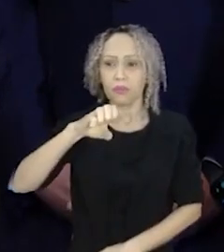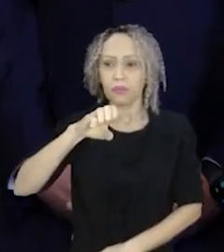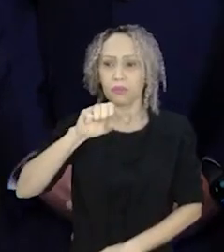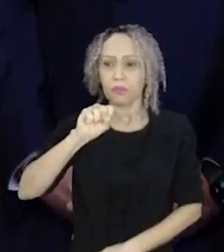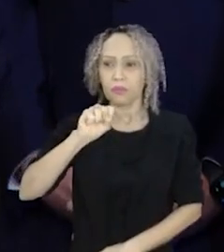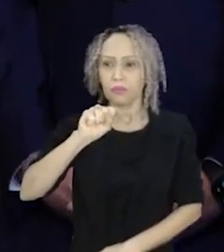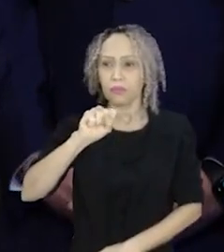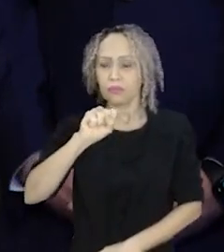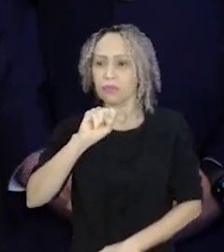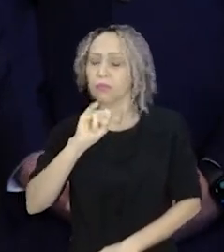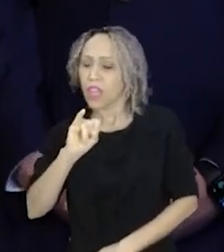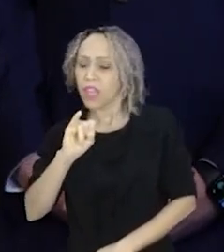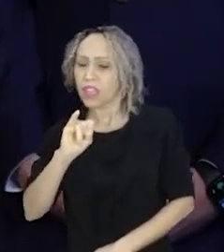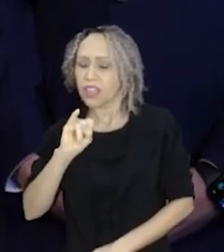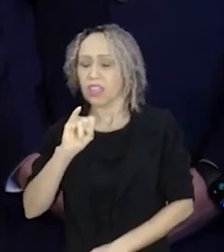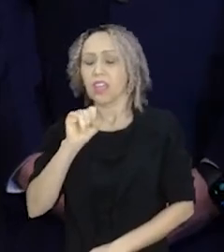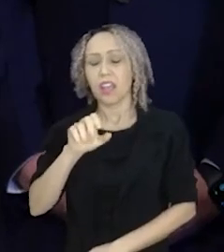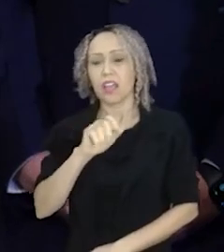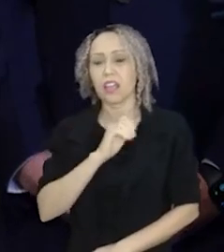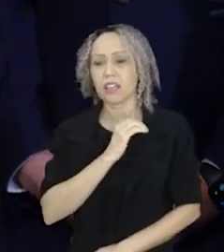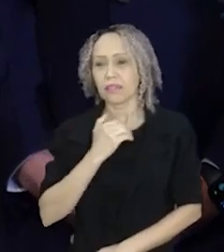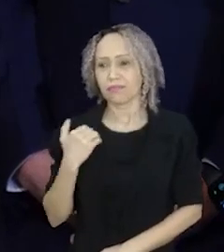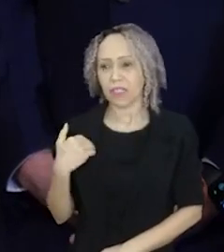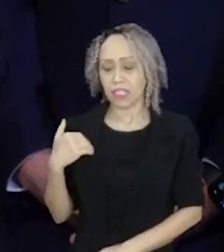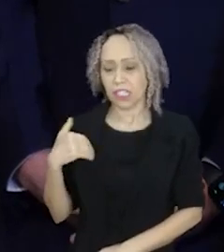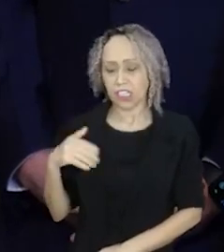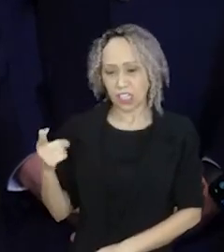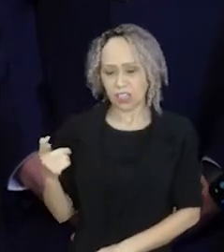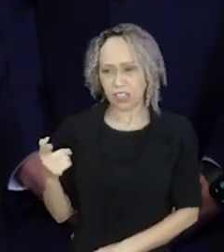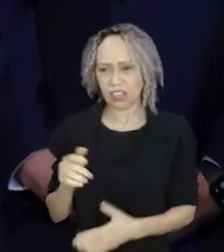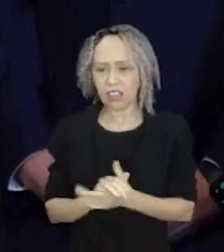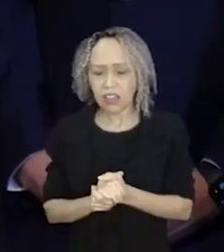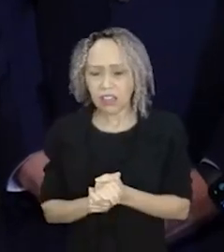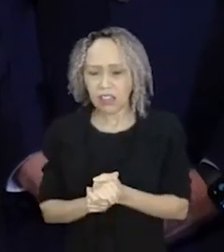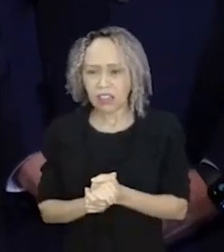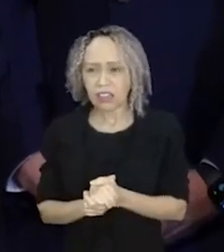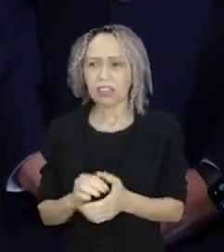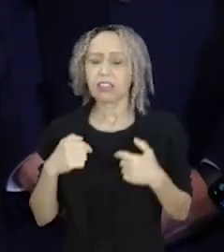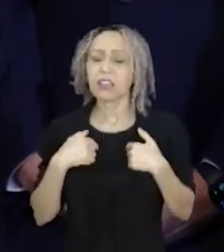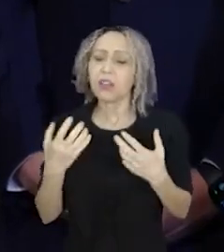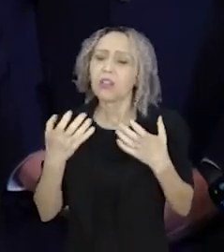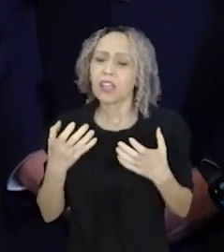vai repetir o título de melhor do mundo. E eu quero que vocês ganhem essa Copa